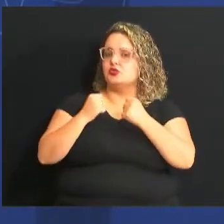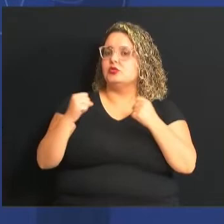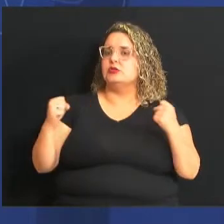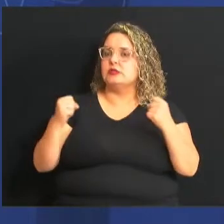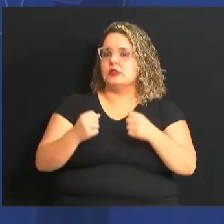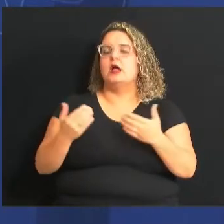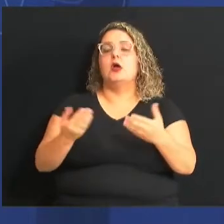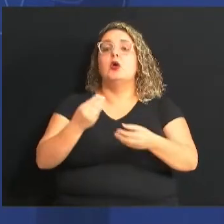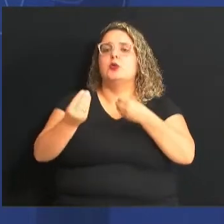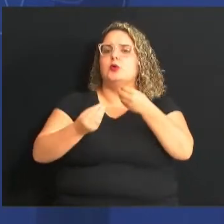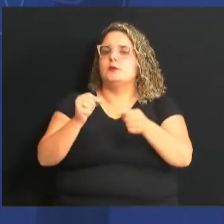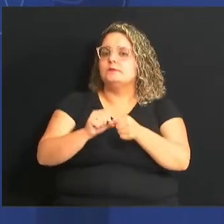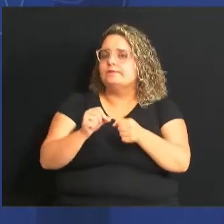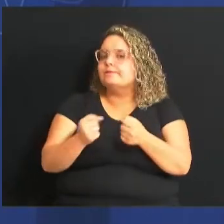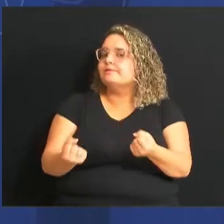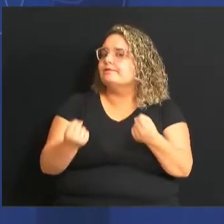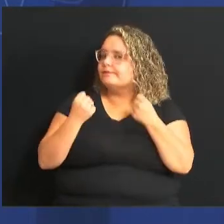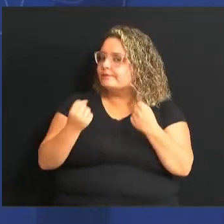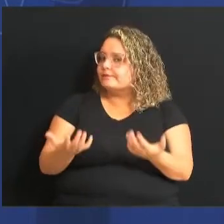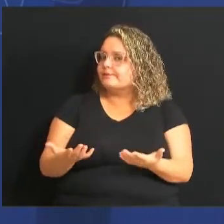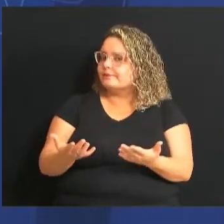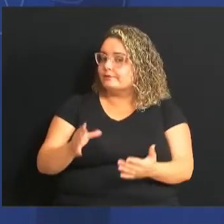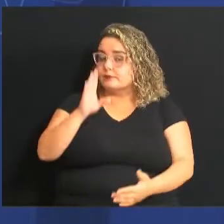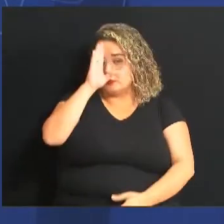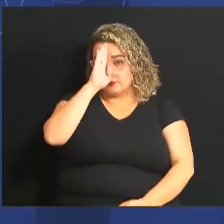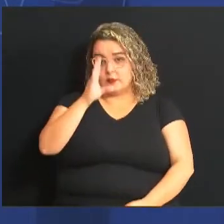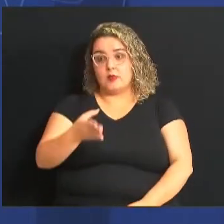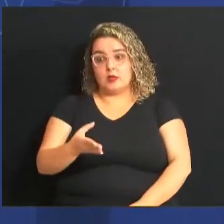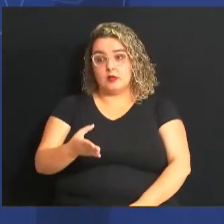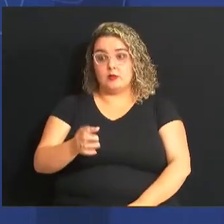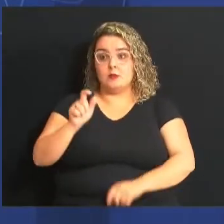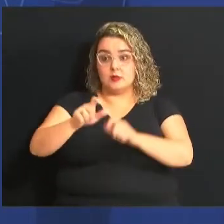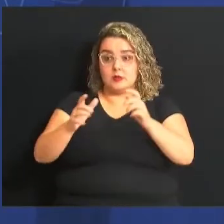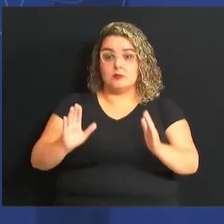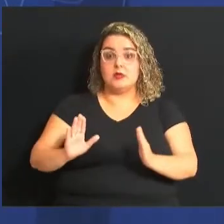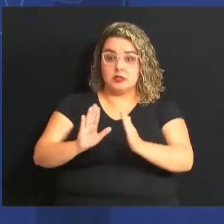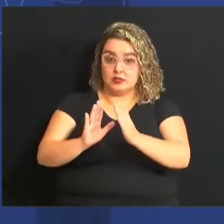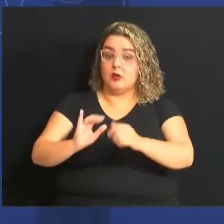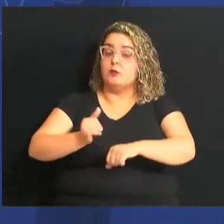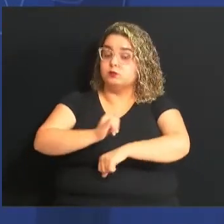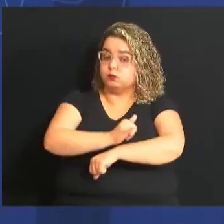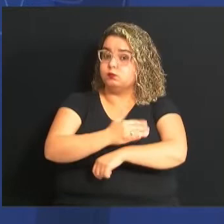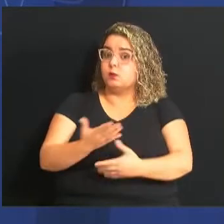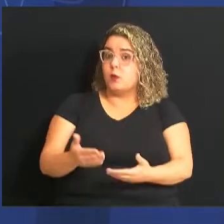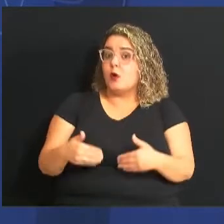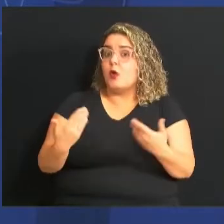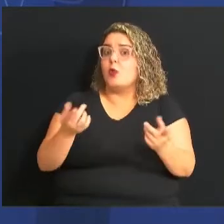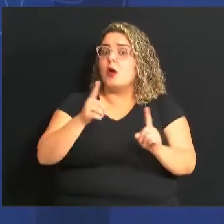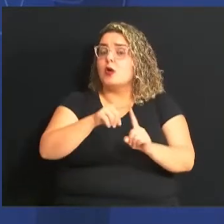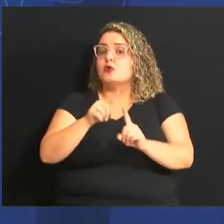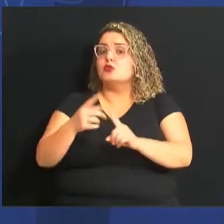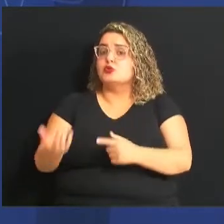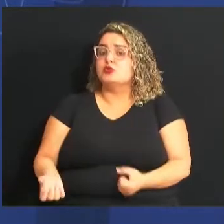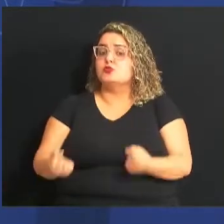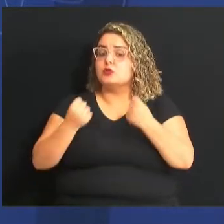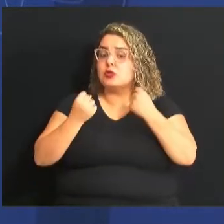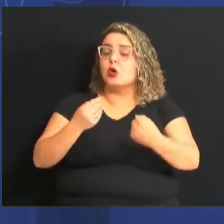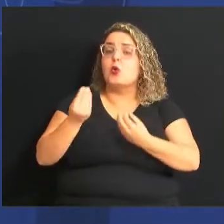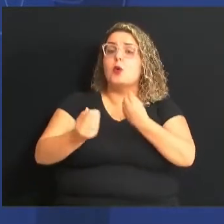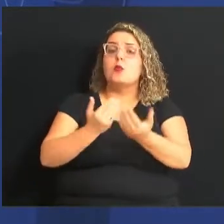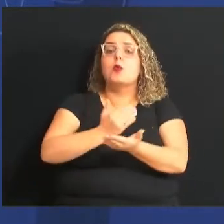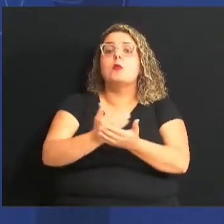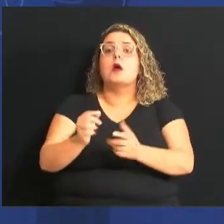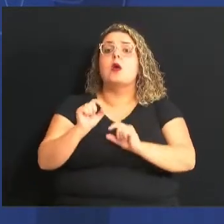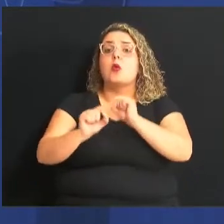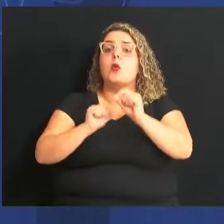como fazer atividade física? Principalmente para a pessoa que está enfrentando aí a obesidade, qual tipo de exercício, como começar, o que